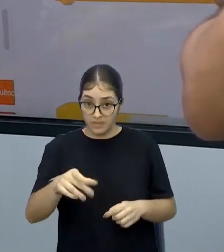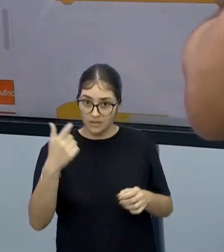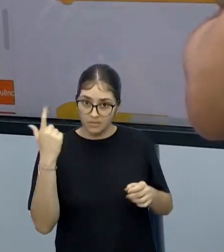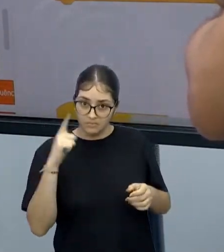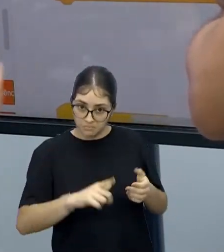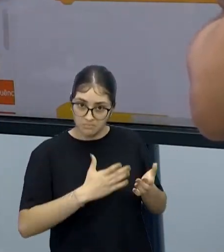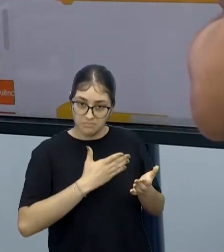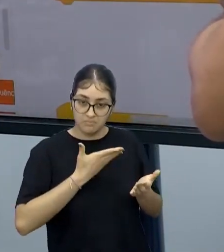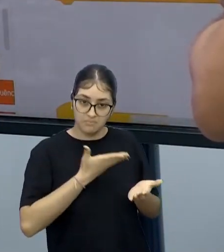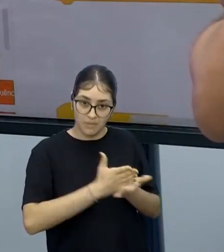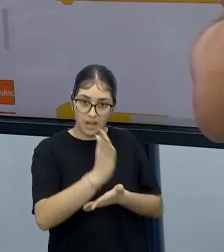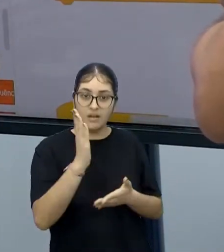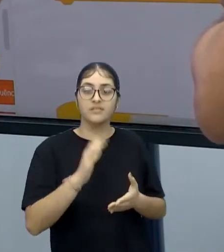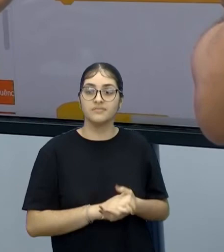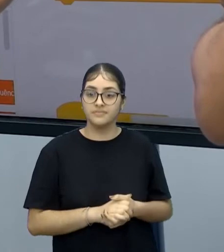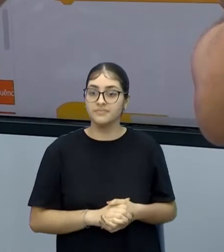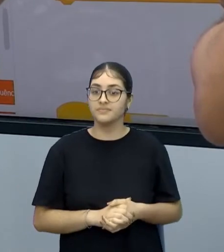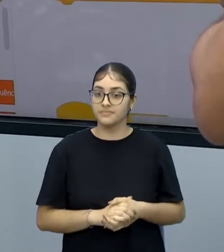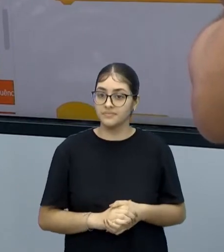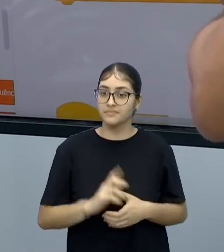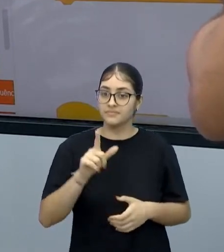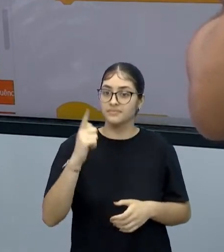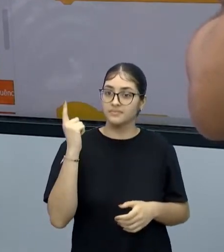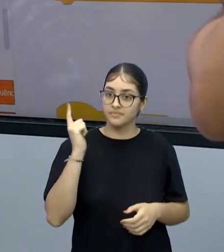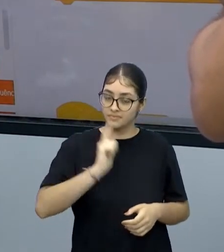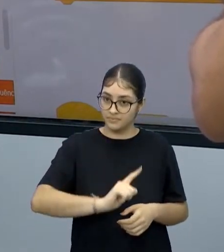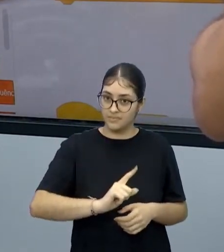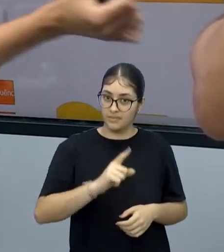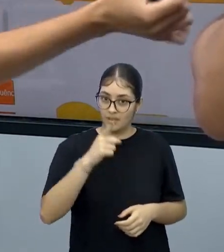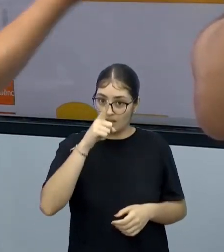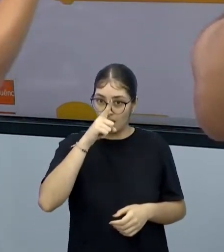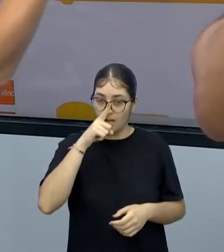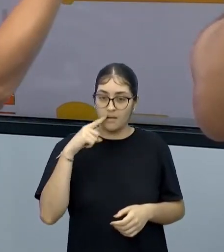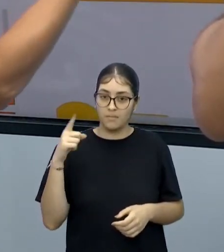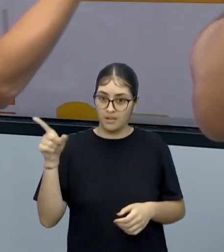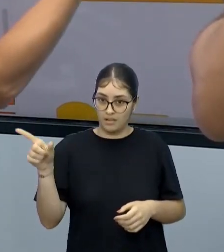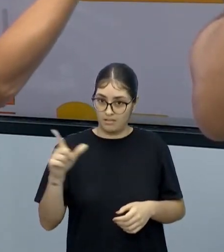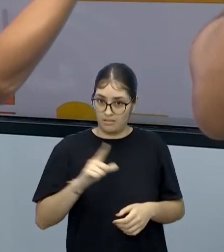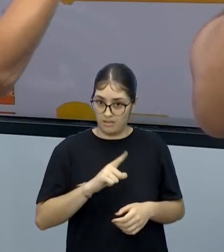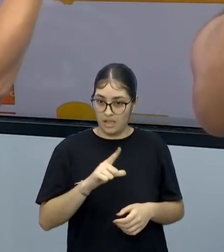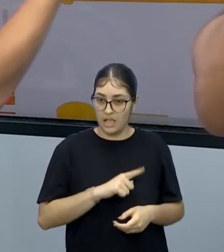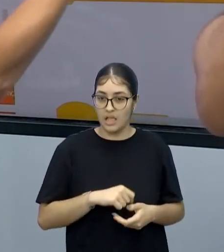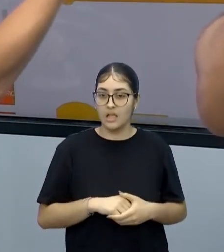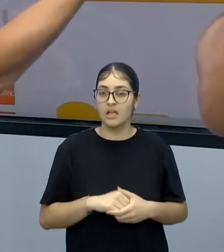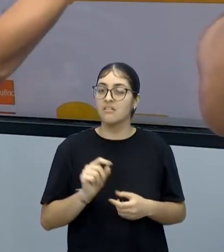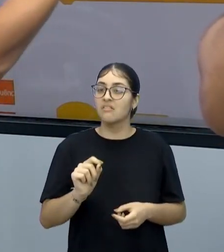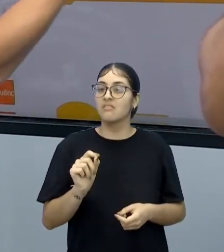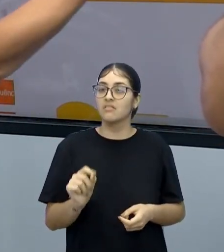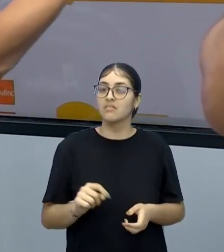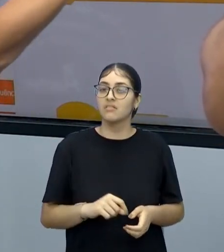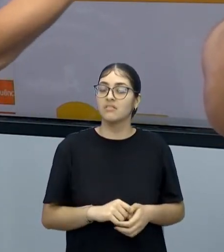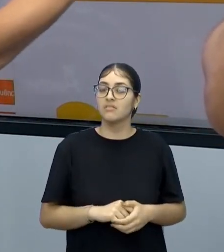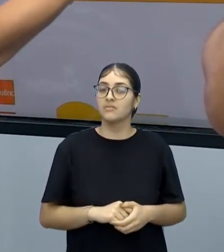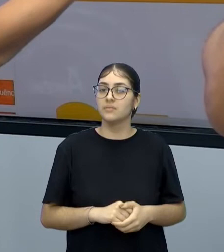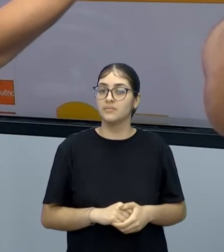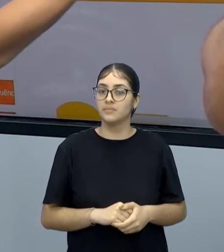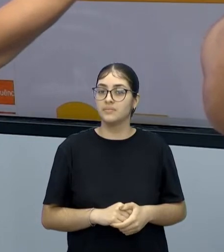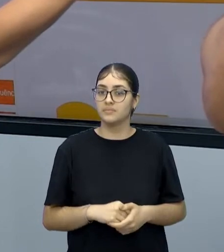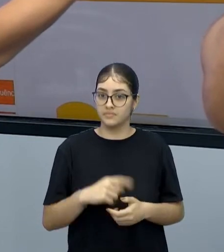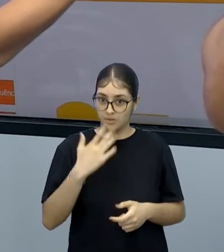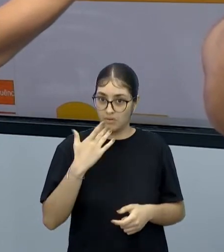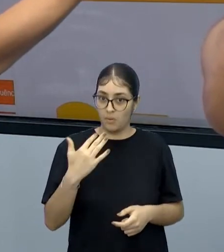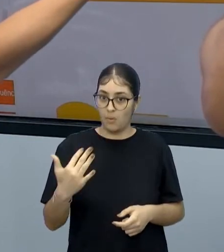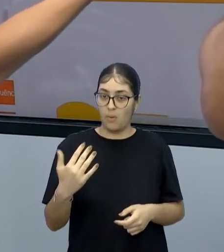acertar... Isso, aí ele fala, ó... Quando ele receber amarela, se você clicar aqui na bolinha amarela, o que ele vai fazer? Vai aparecer